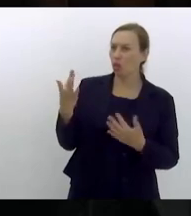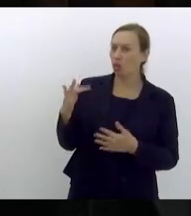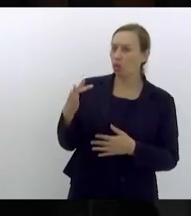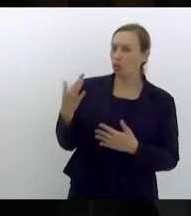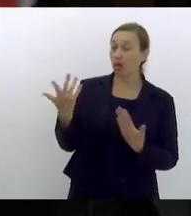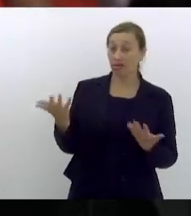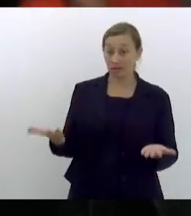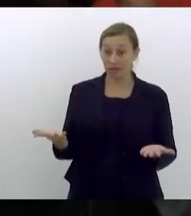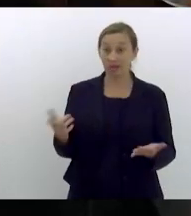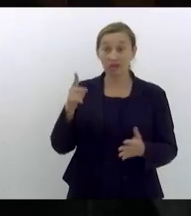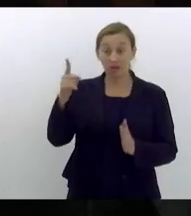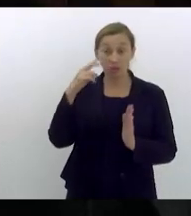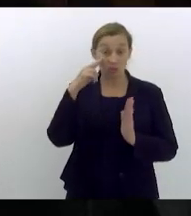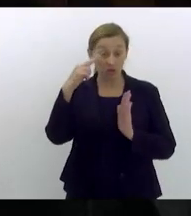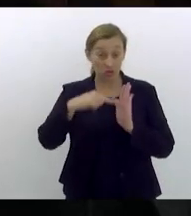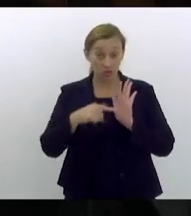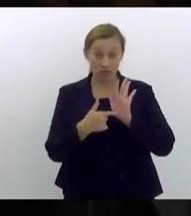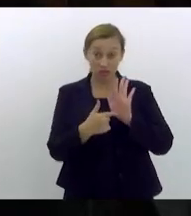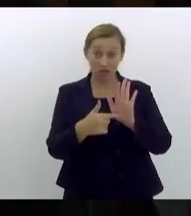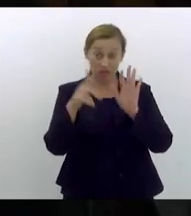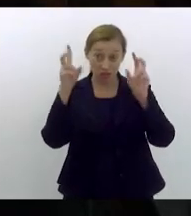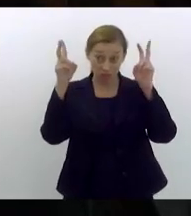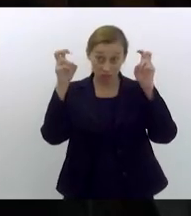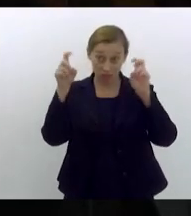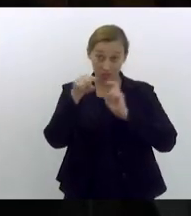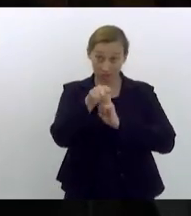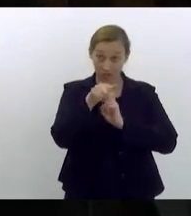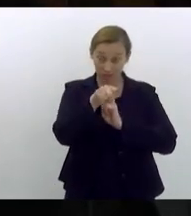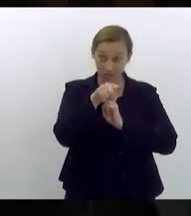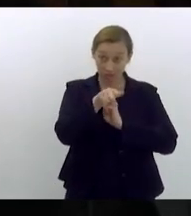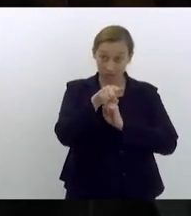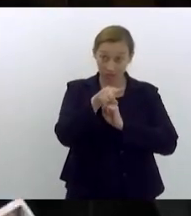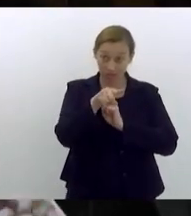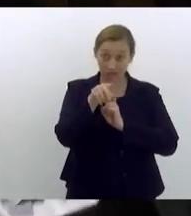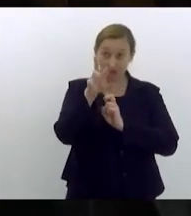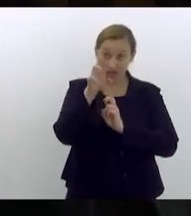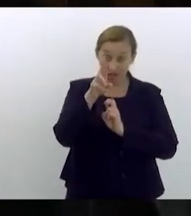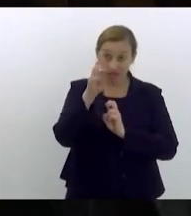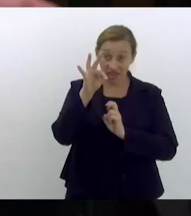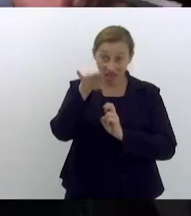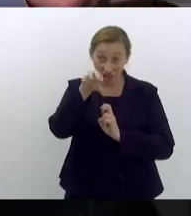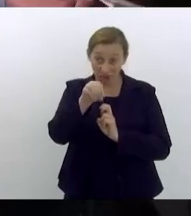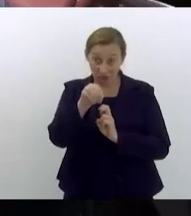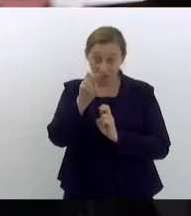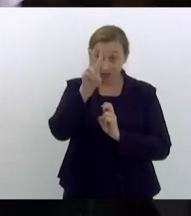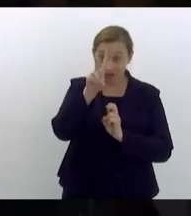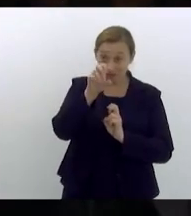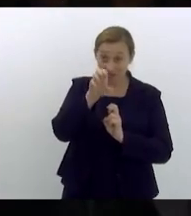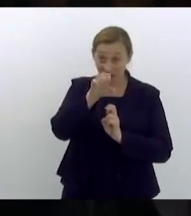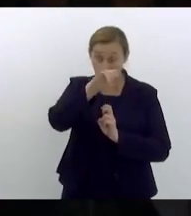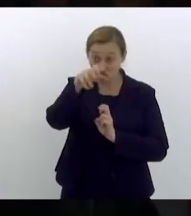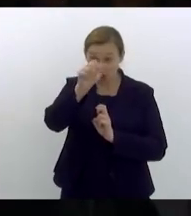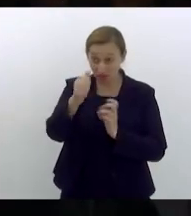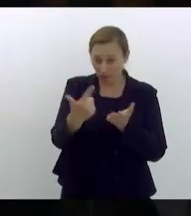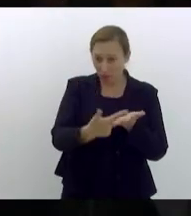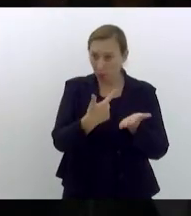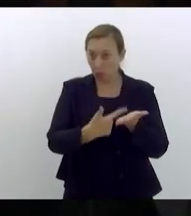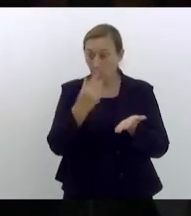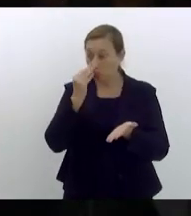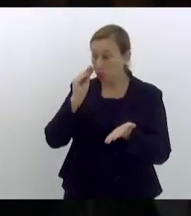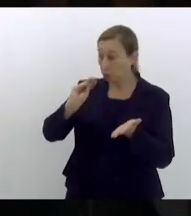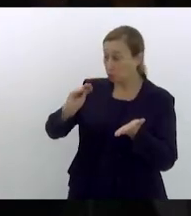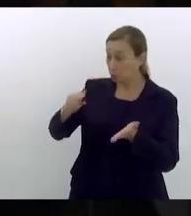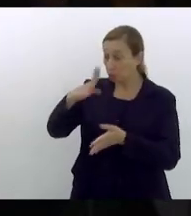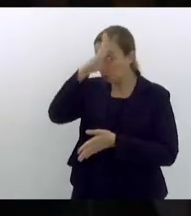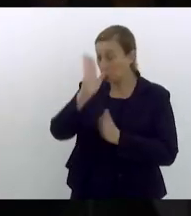Então tá uma matéria aqui da do Reinaldo Azevedo da Veja Reinaldo Azevedo logo que ele chega tanto bolsonaro hoje em dia